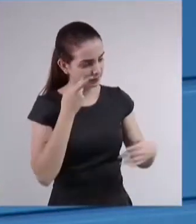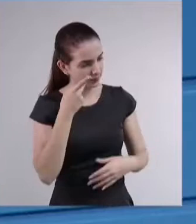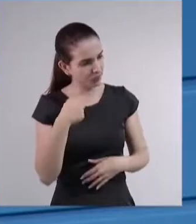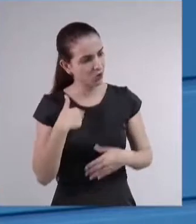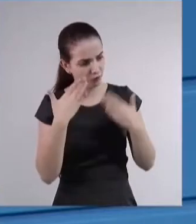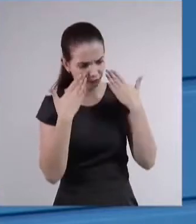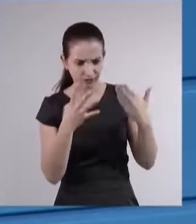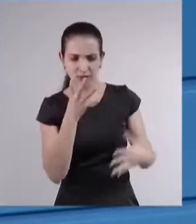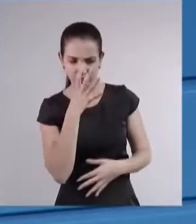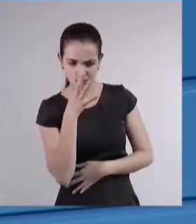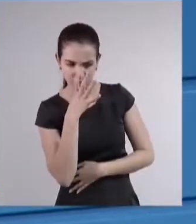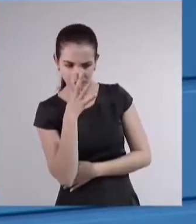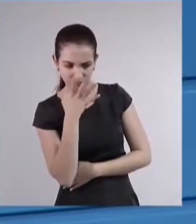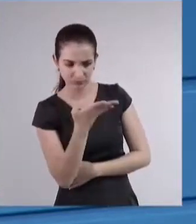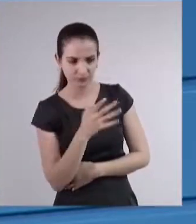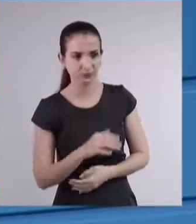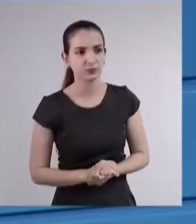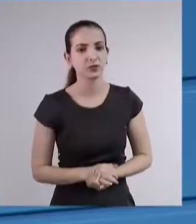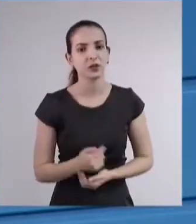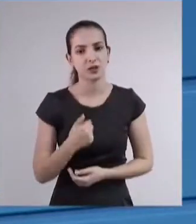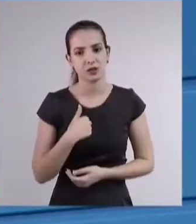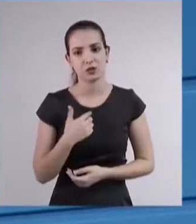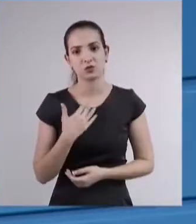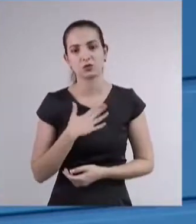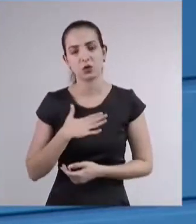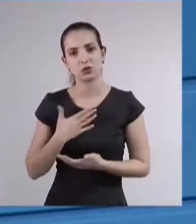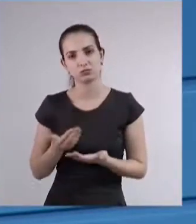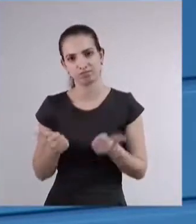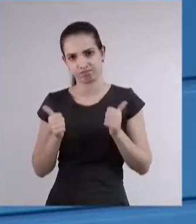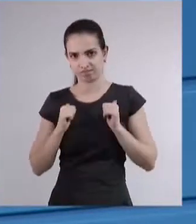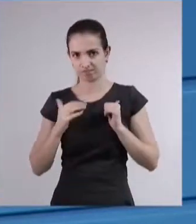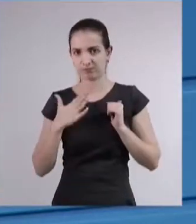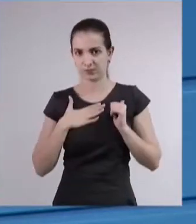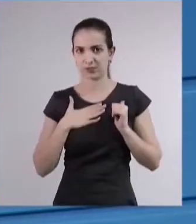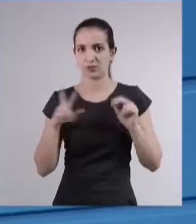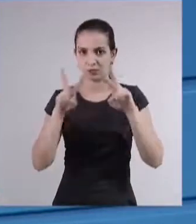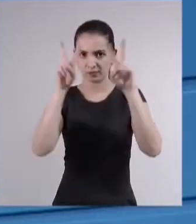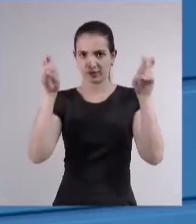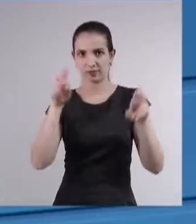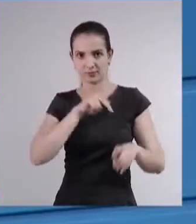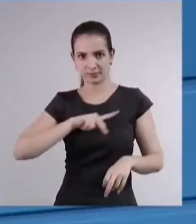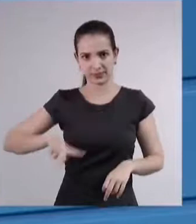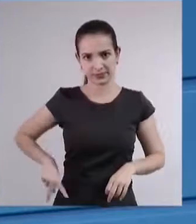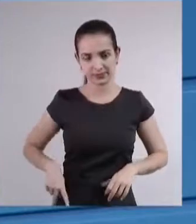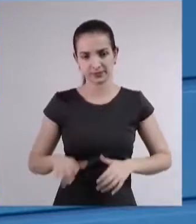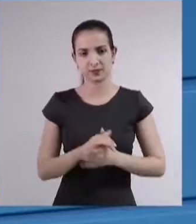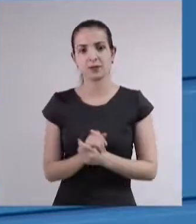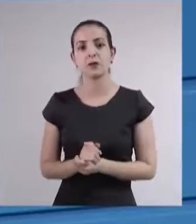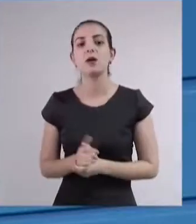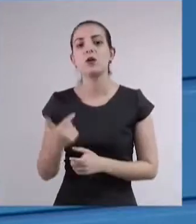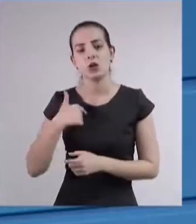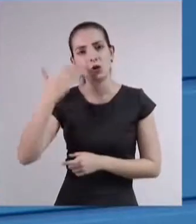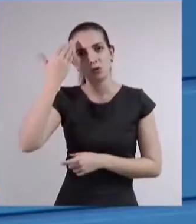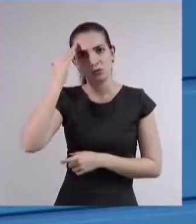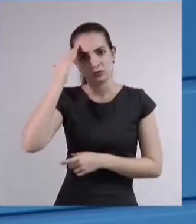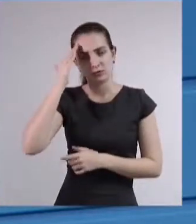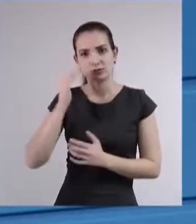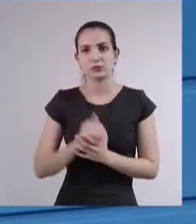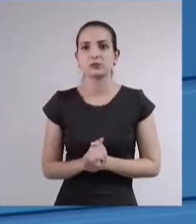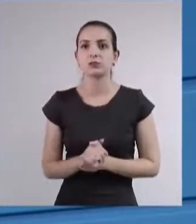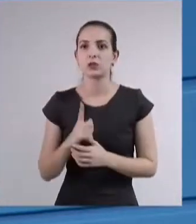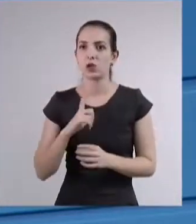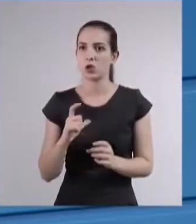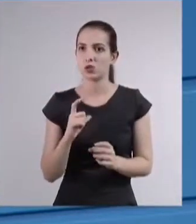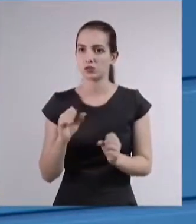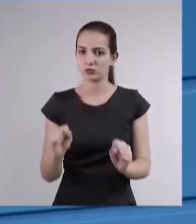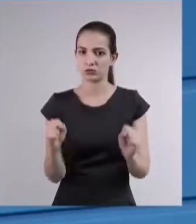Excelência, e obviamente que eu tenho me resguardado aqui para debater essas questões presidenciais. Entendo, tecnicamente, muito embora não defendi,